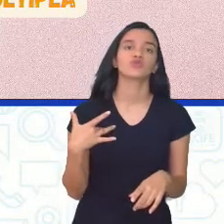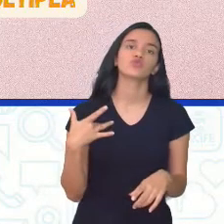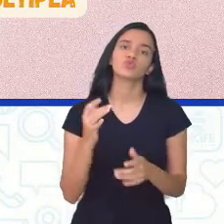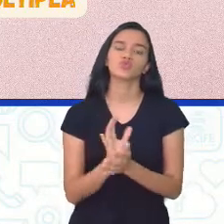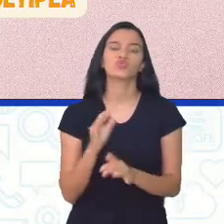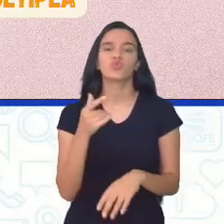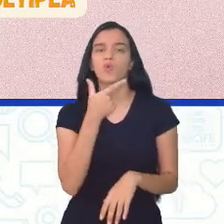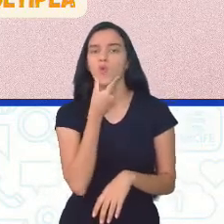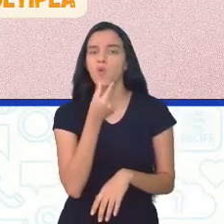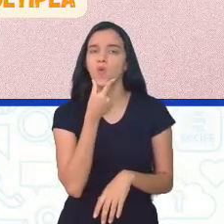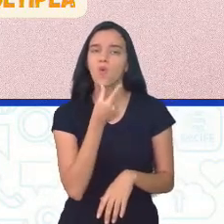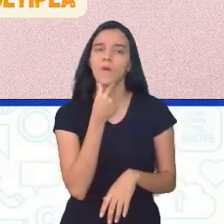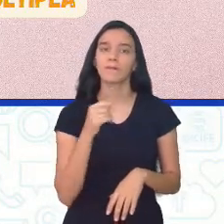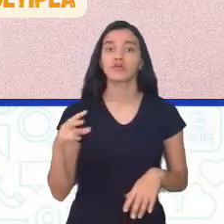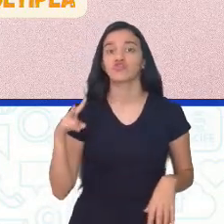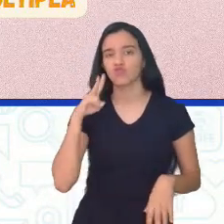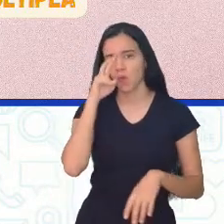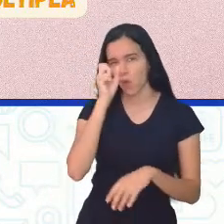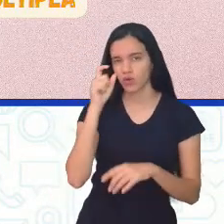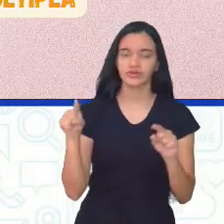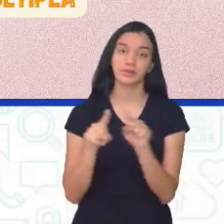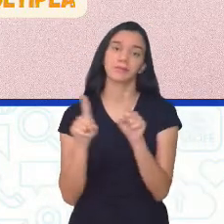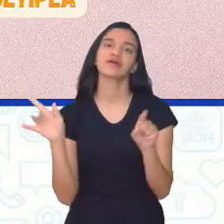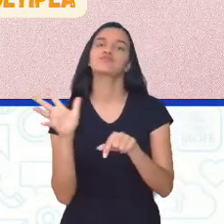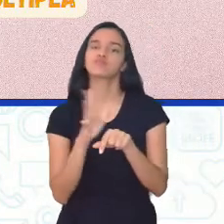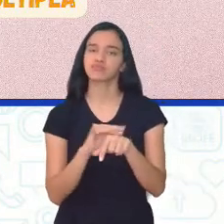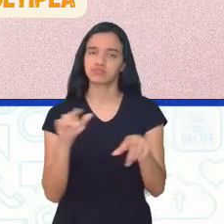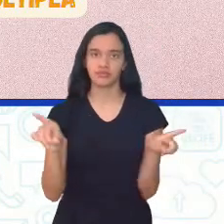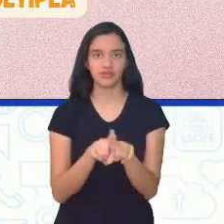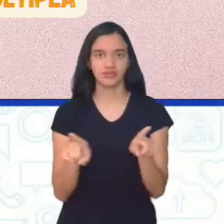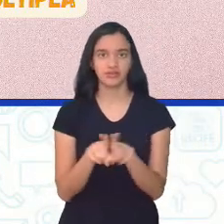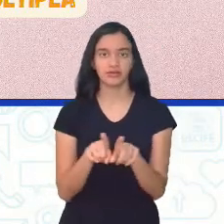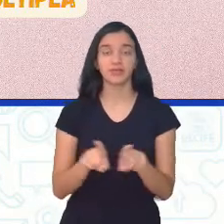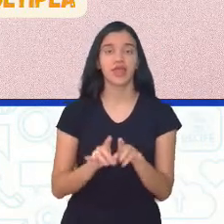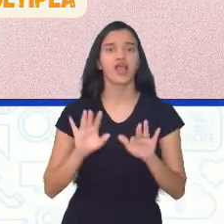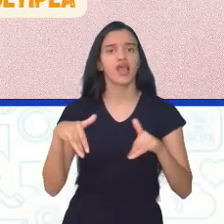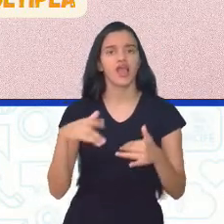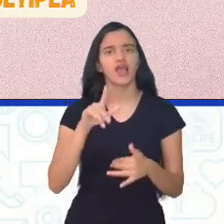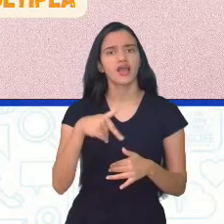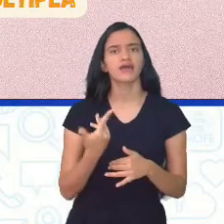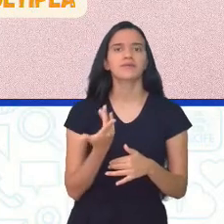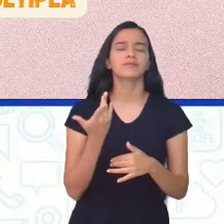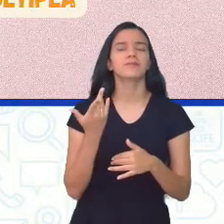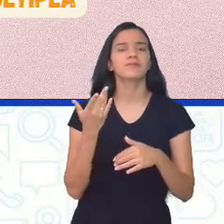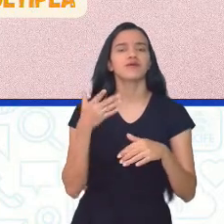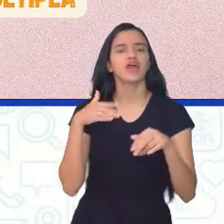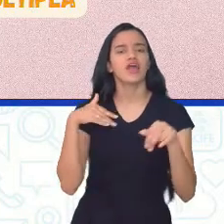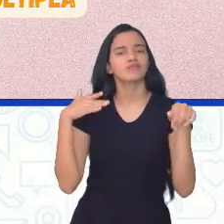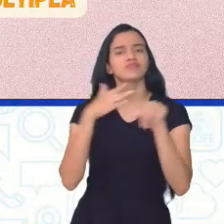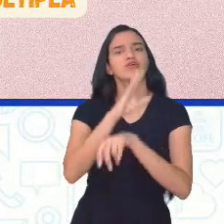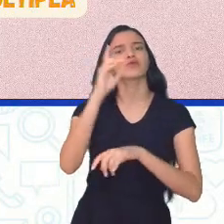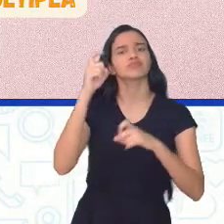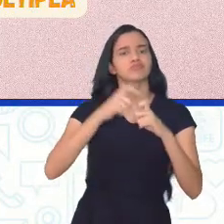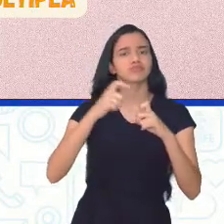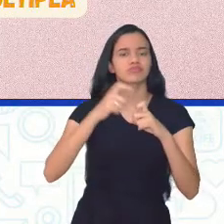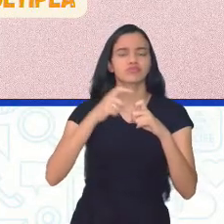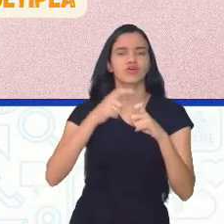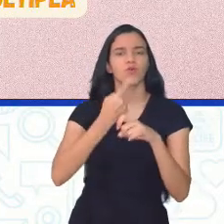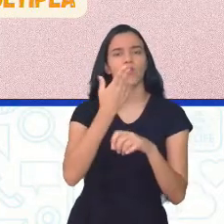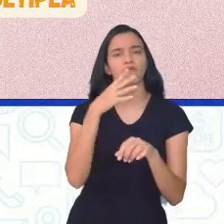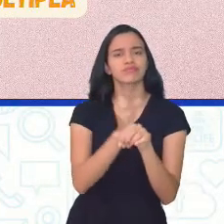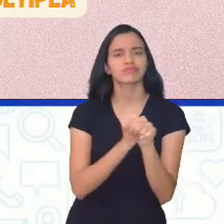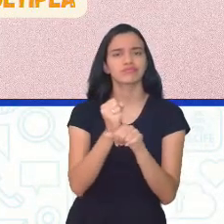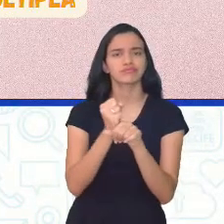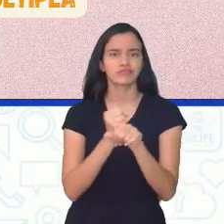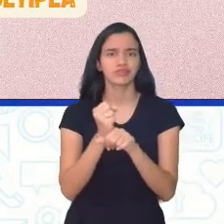não é? Que o homem é aquele homem forte, mas o homem também adoece. Então, que ele vá para os postos, fazer pelo menos uma vez ao ano todo